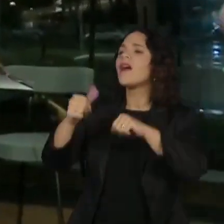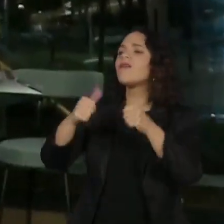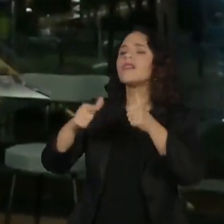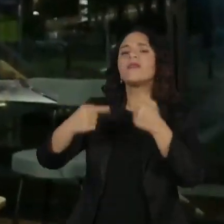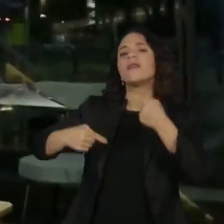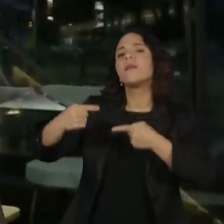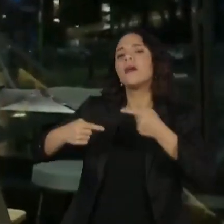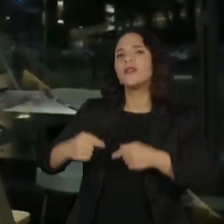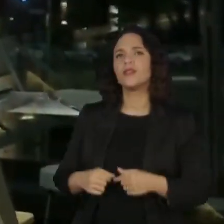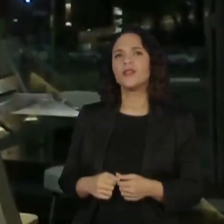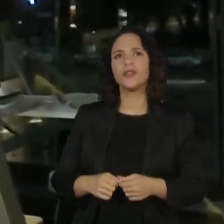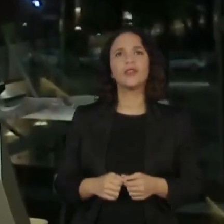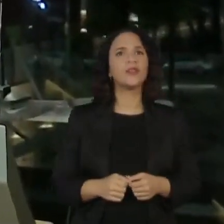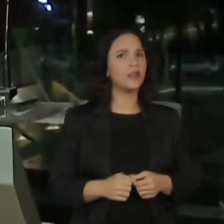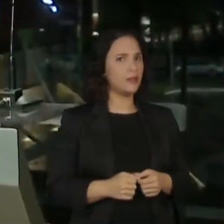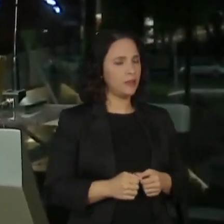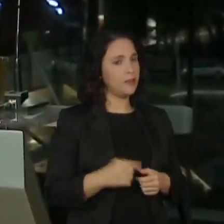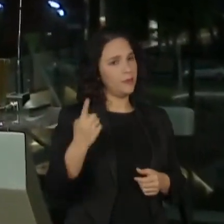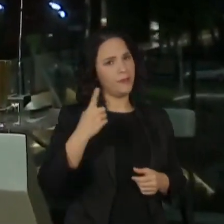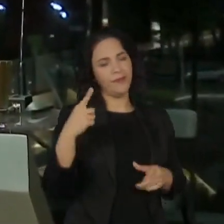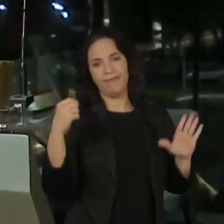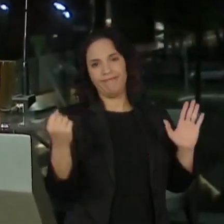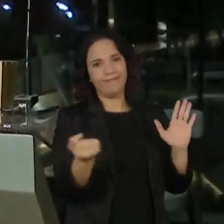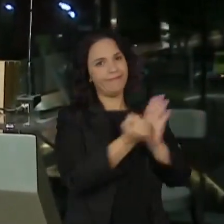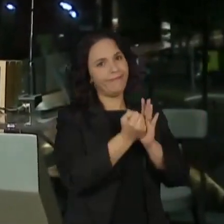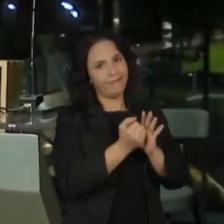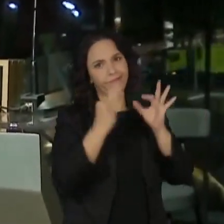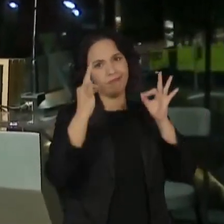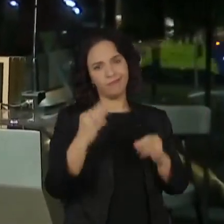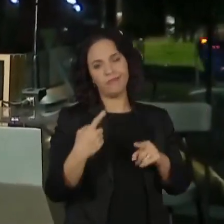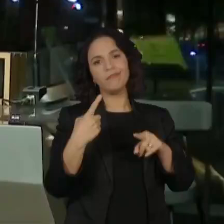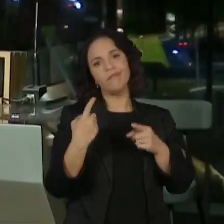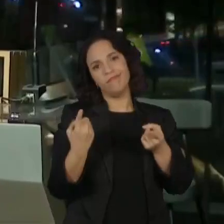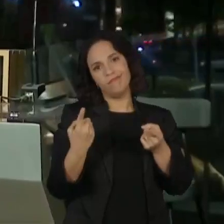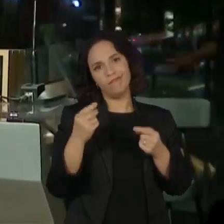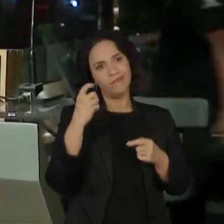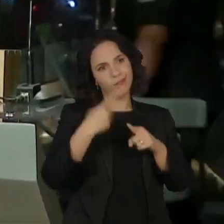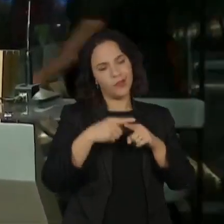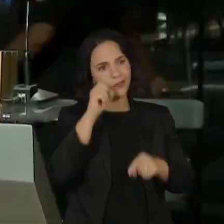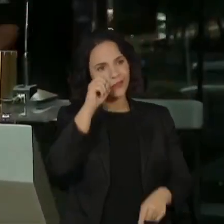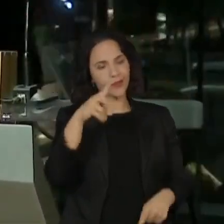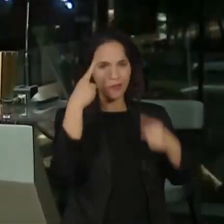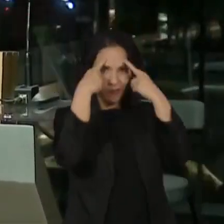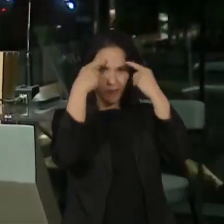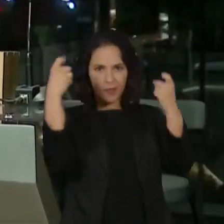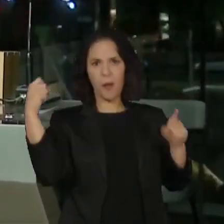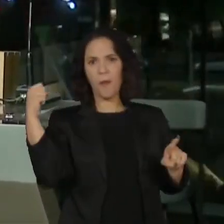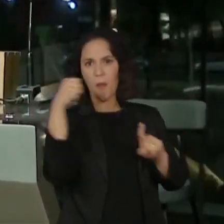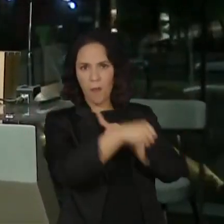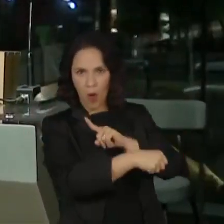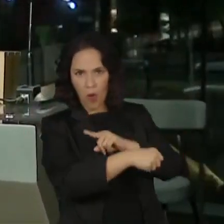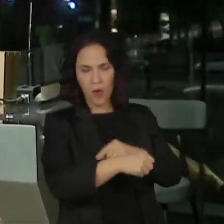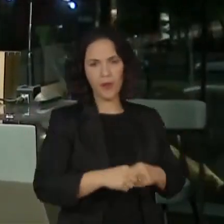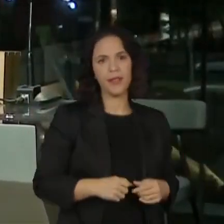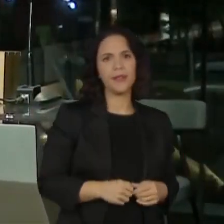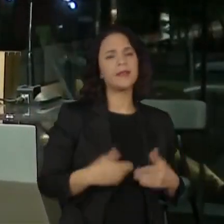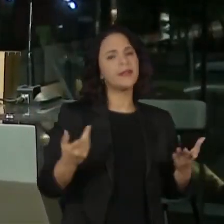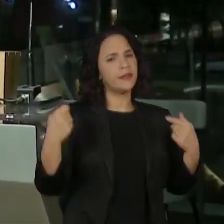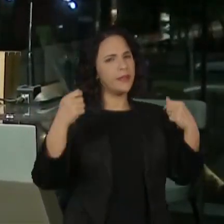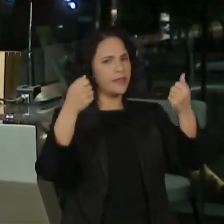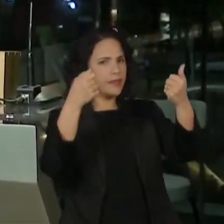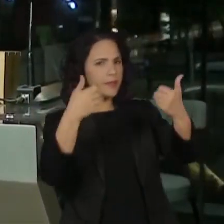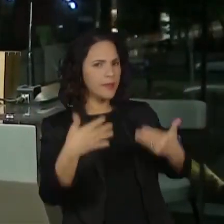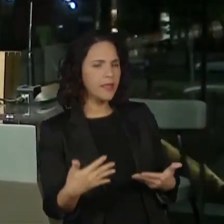debate primeiro Luiz o debate vai ficar marcado pela cena lamentável que a gente viu de violência de agressão é preciso